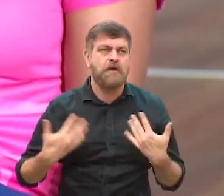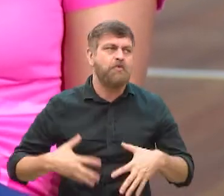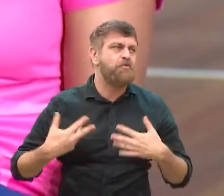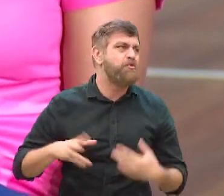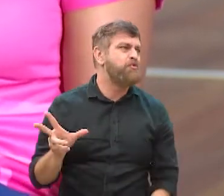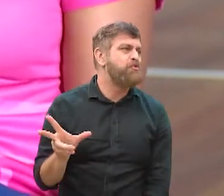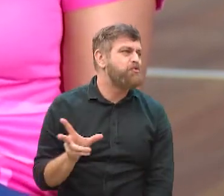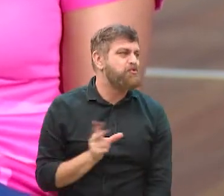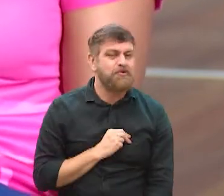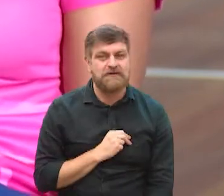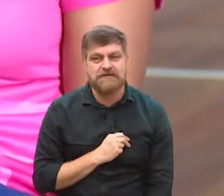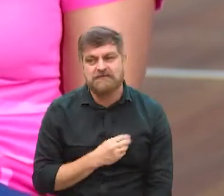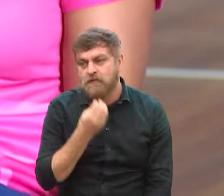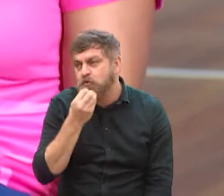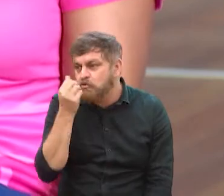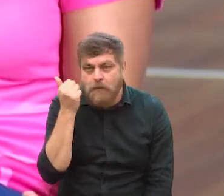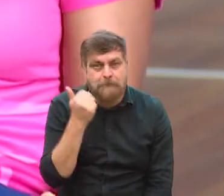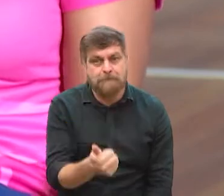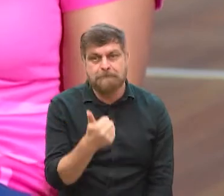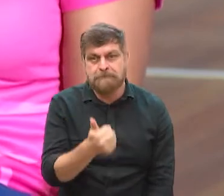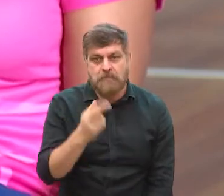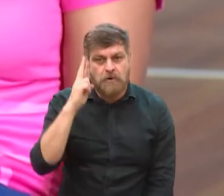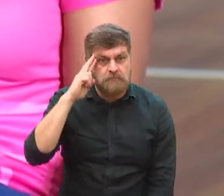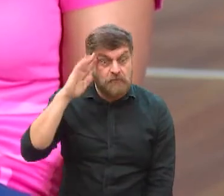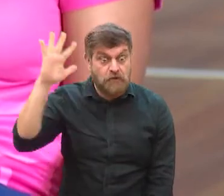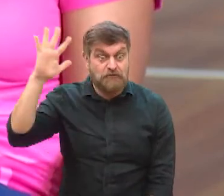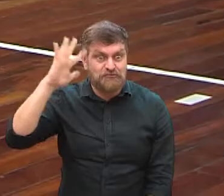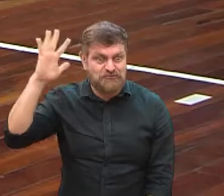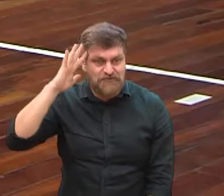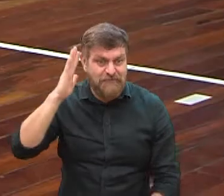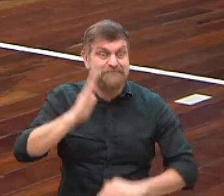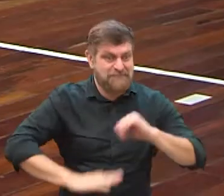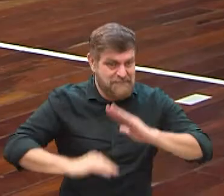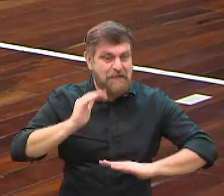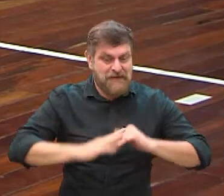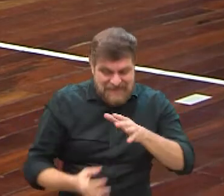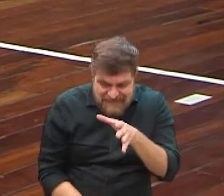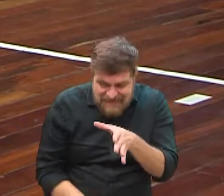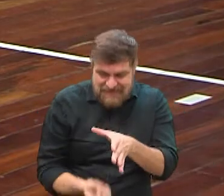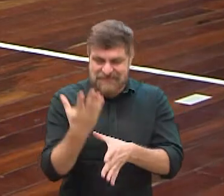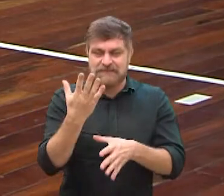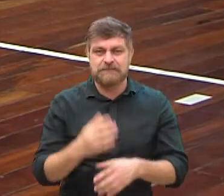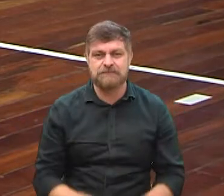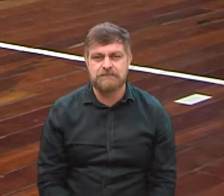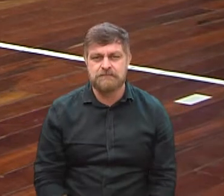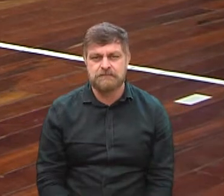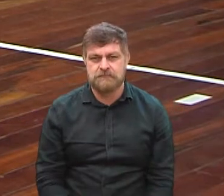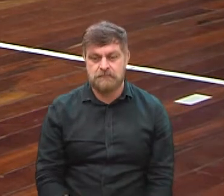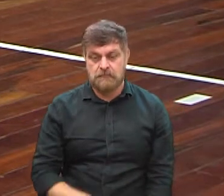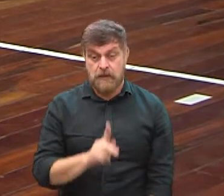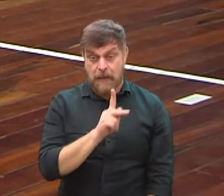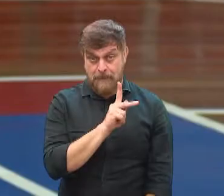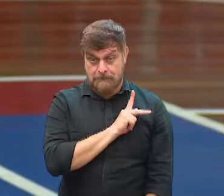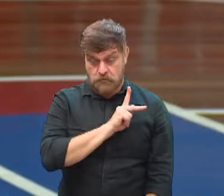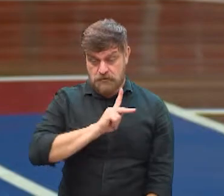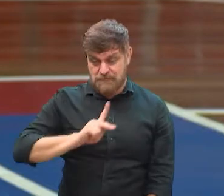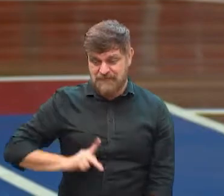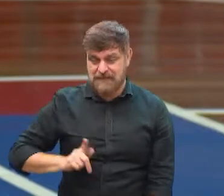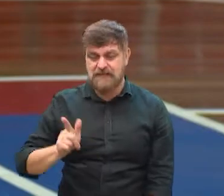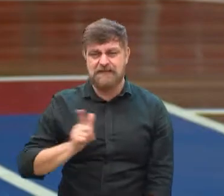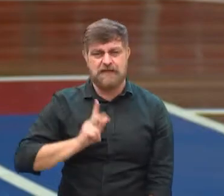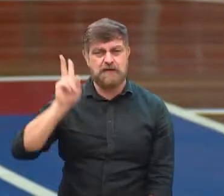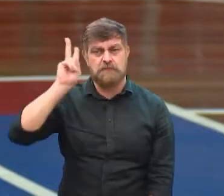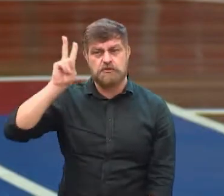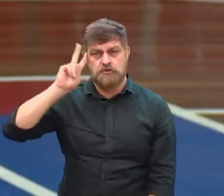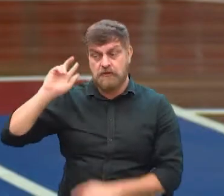nossa, muito bom, um sonho realizado mesmo. E a Ponte tem uma história muito grande,